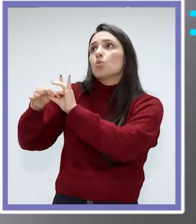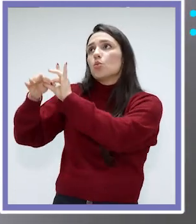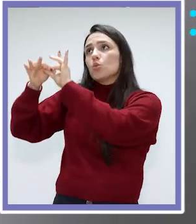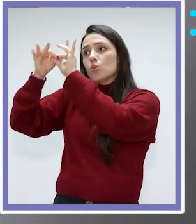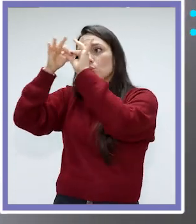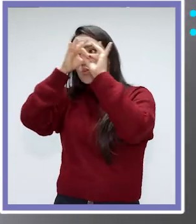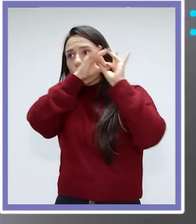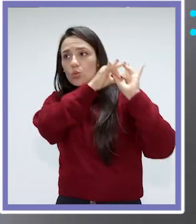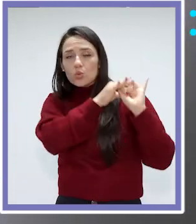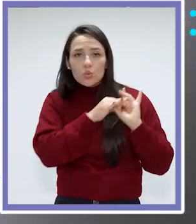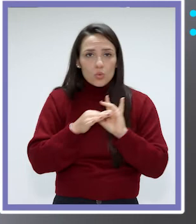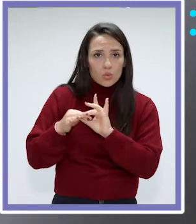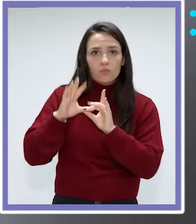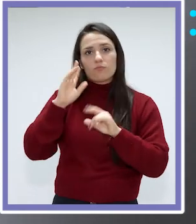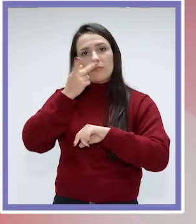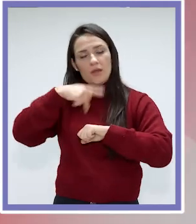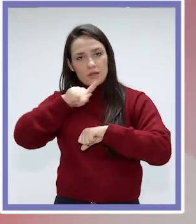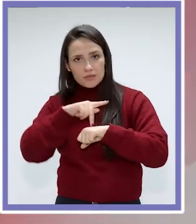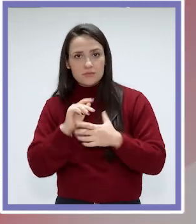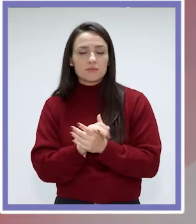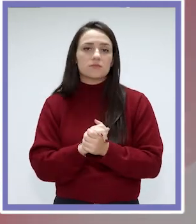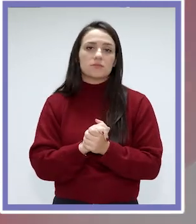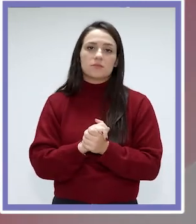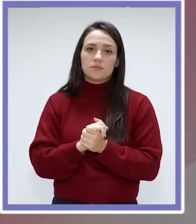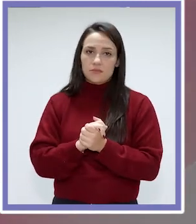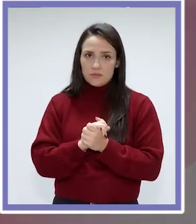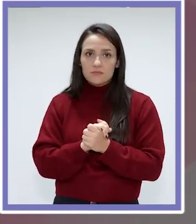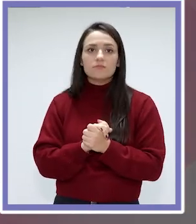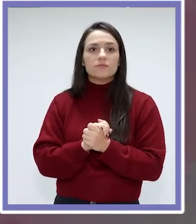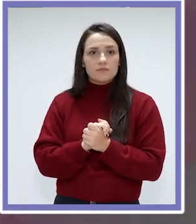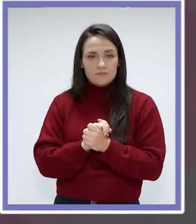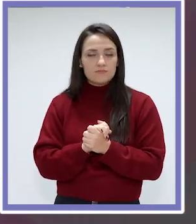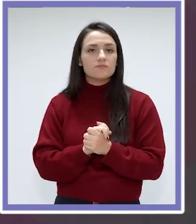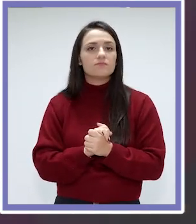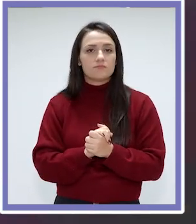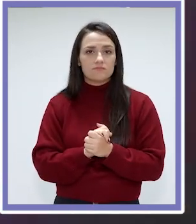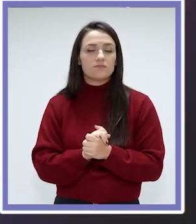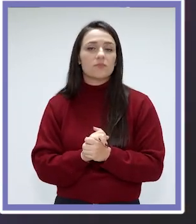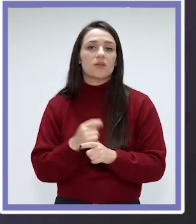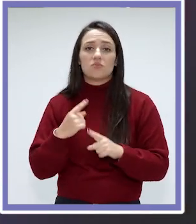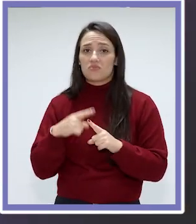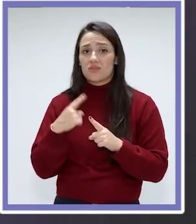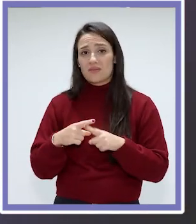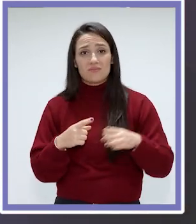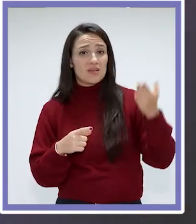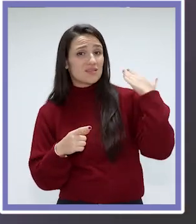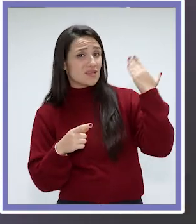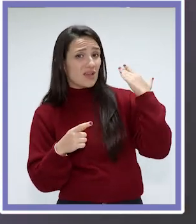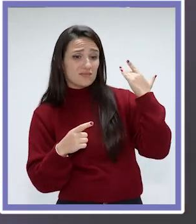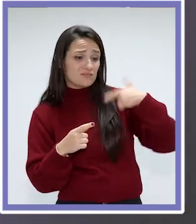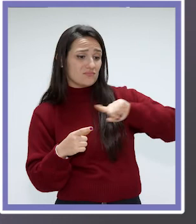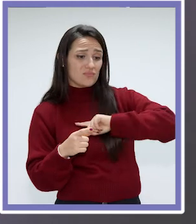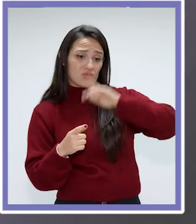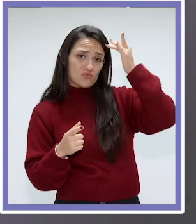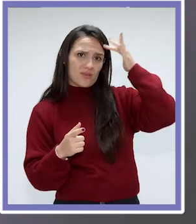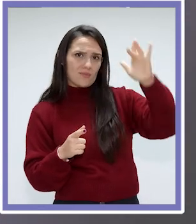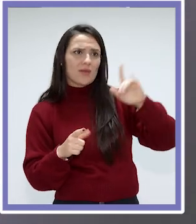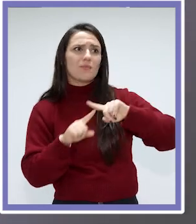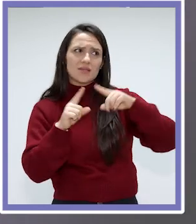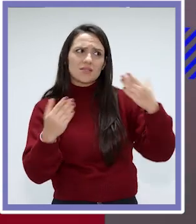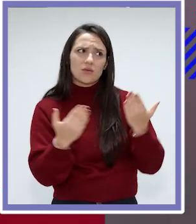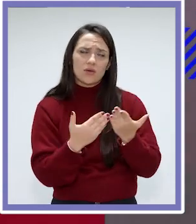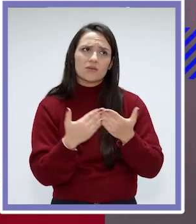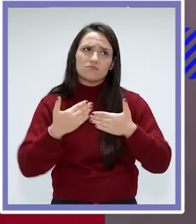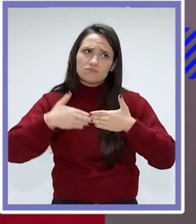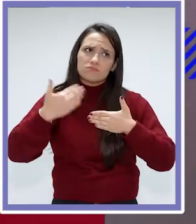esses países, via música, sabe, essas grandes questões que não era também um eixo inicial, e agora nós